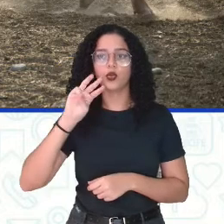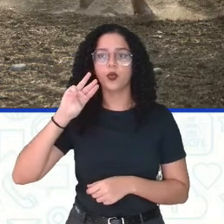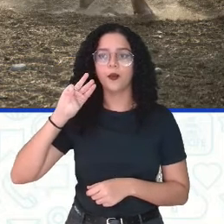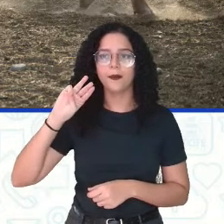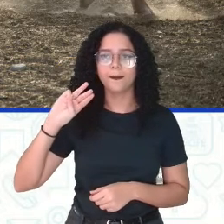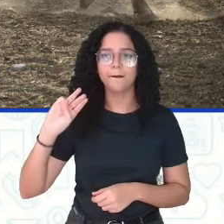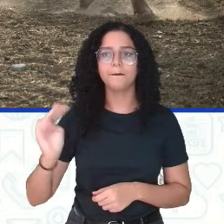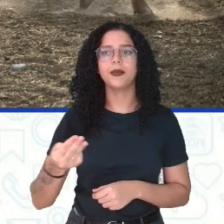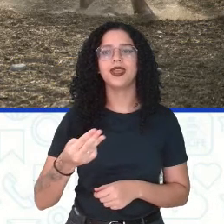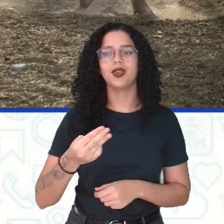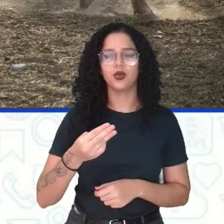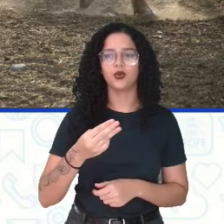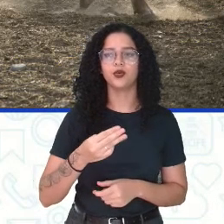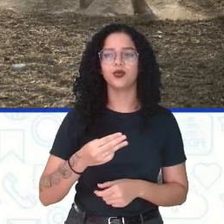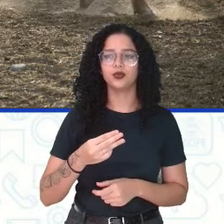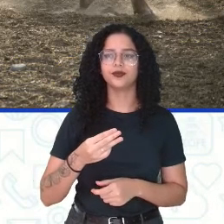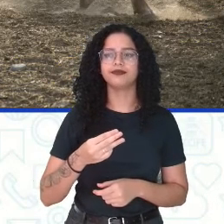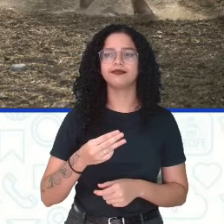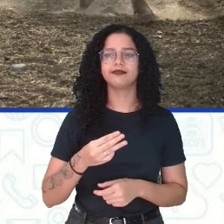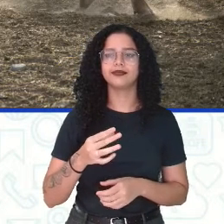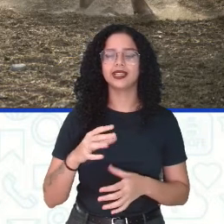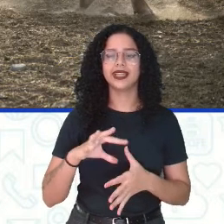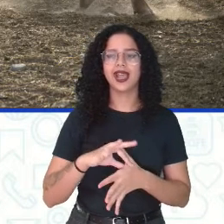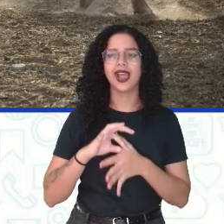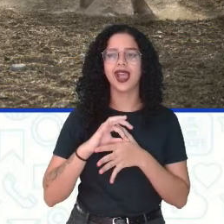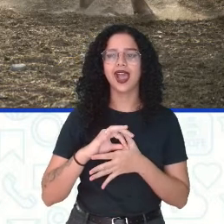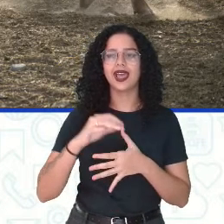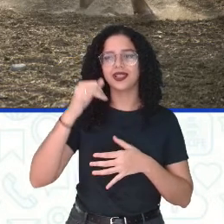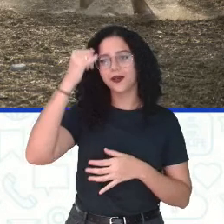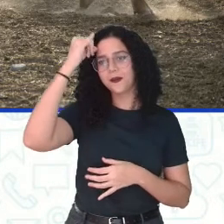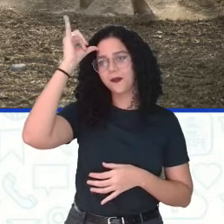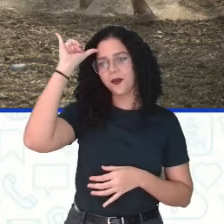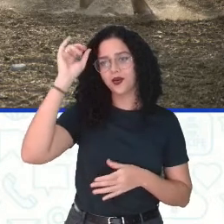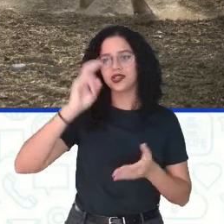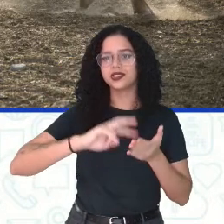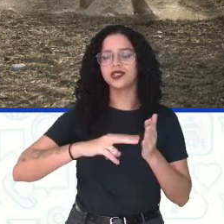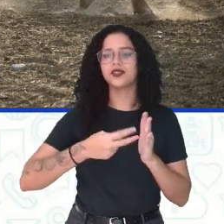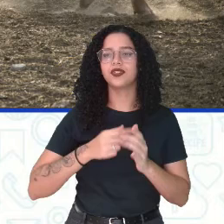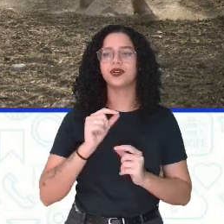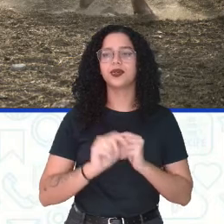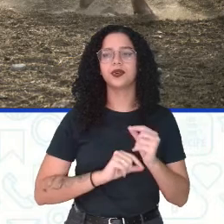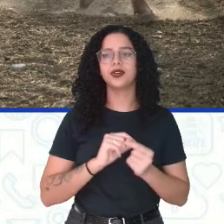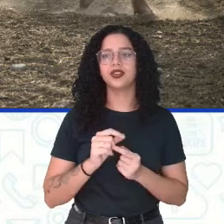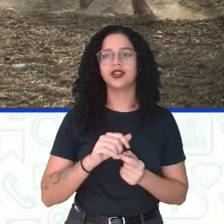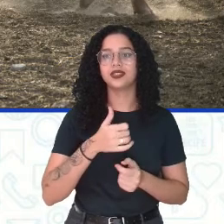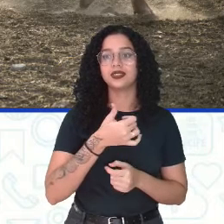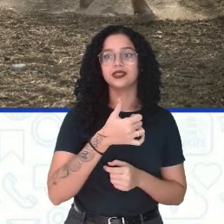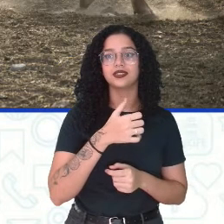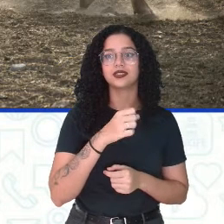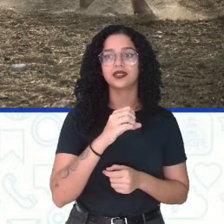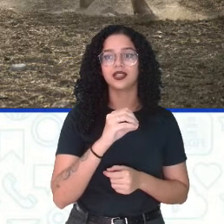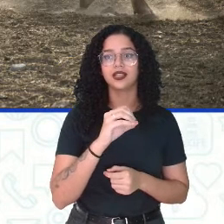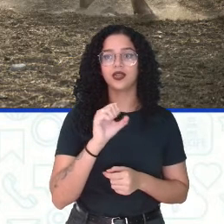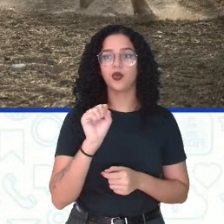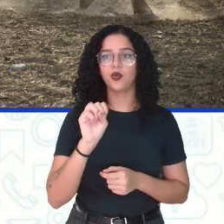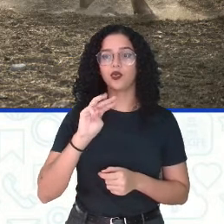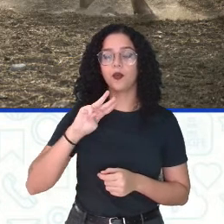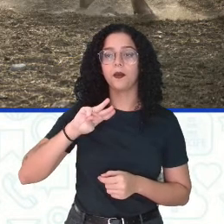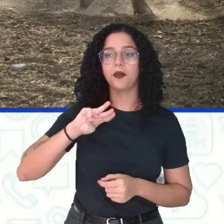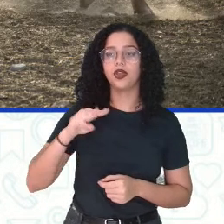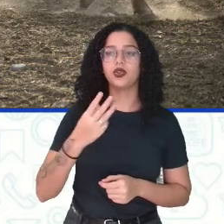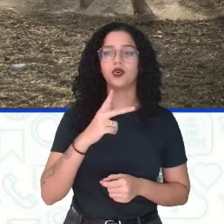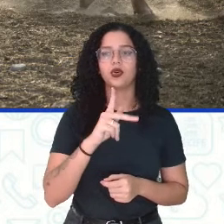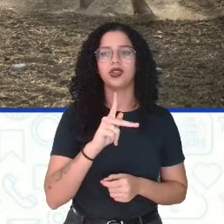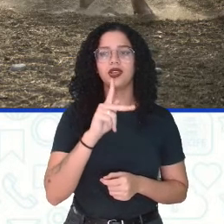carne bovina, só de carne de boi, né? O que equivale a, em média, 108 milhões